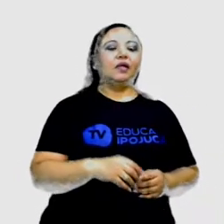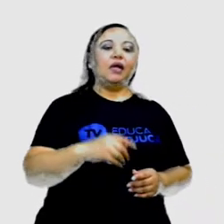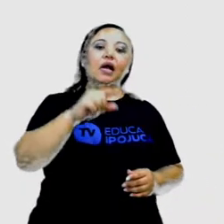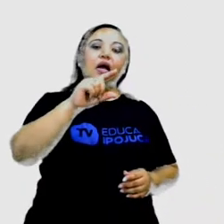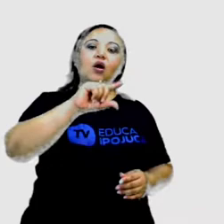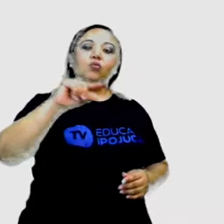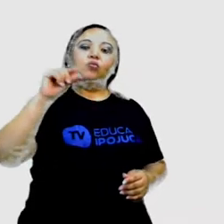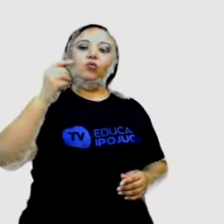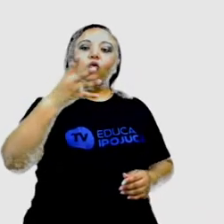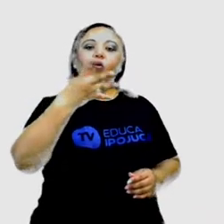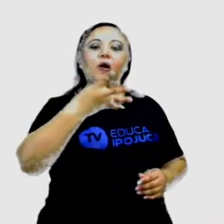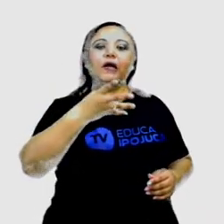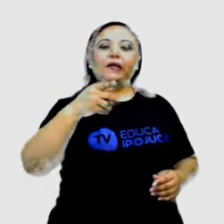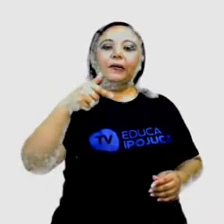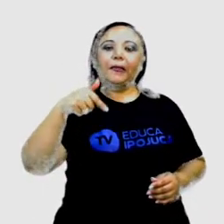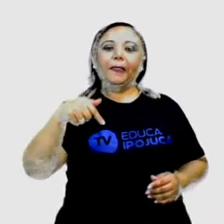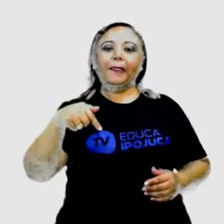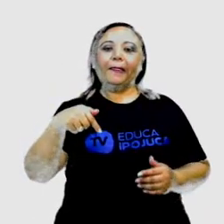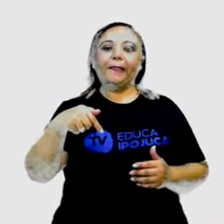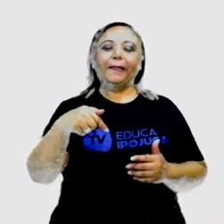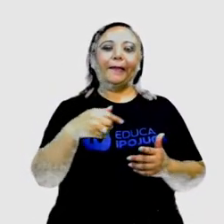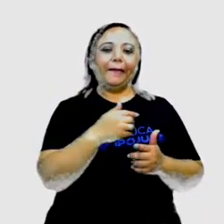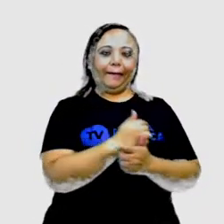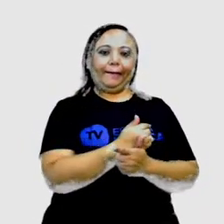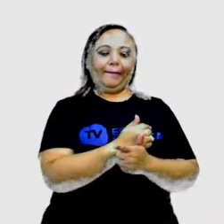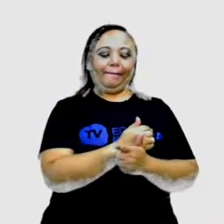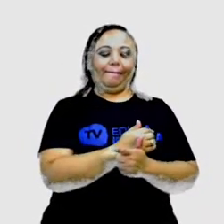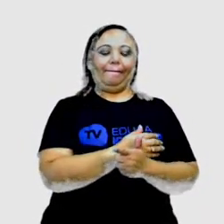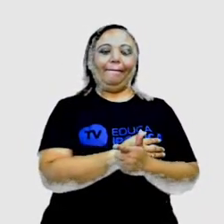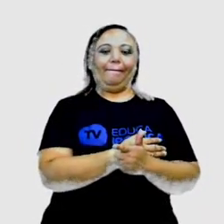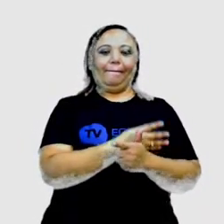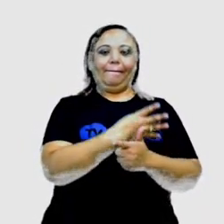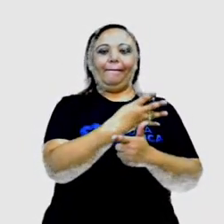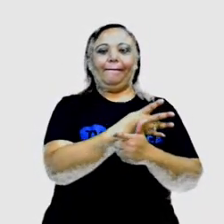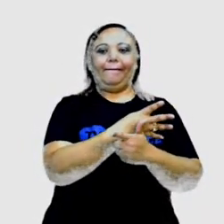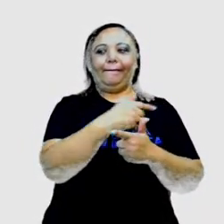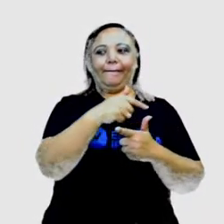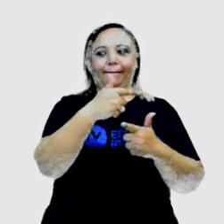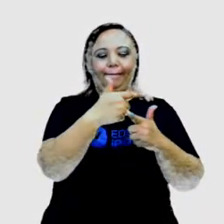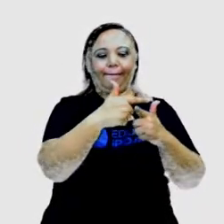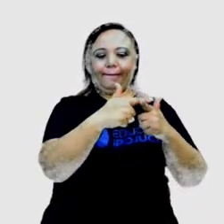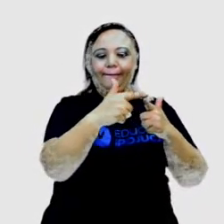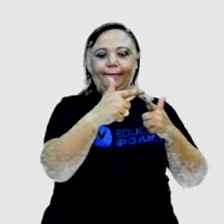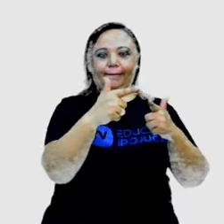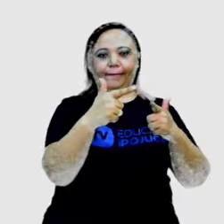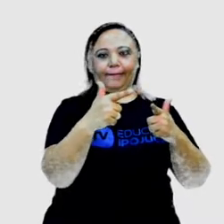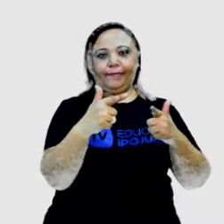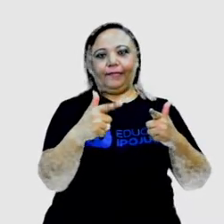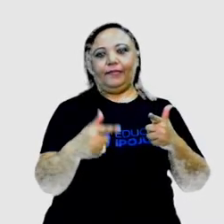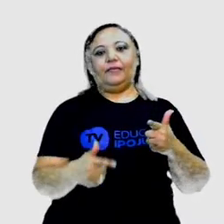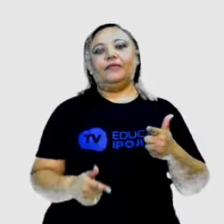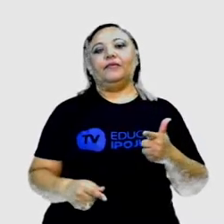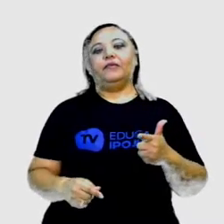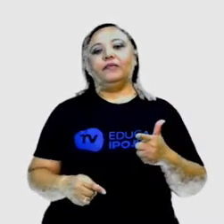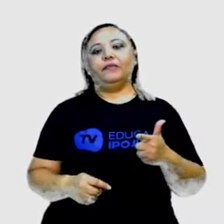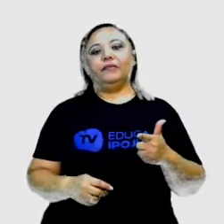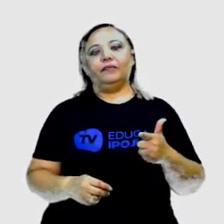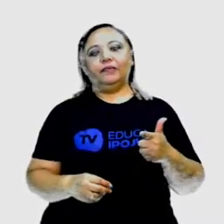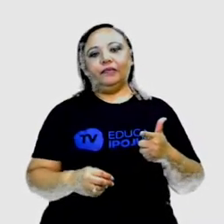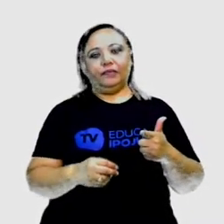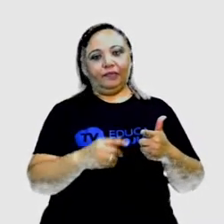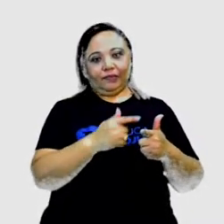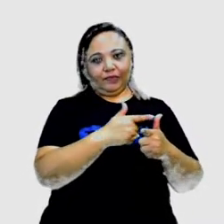vocês: 47 bolinhas ainda dá para dividir sem ser por uma criança ou sem ser